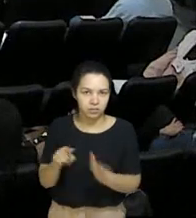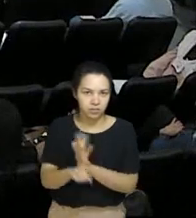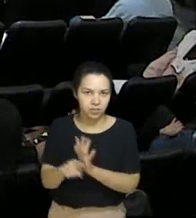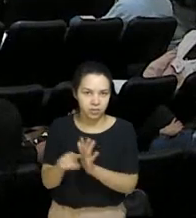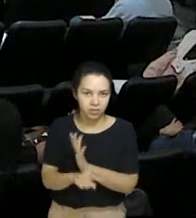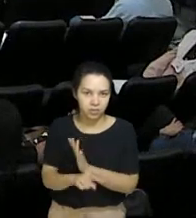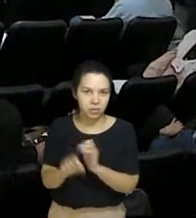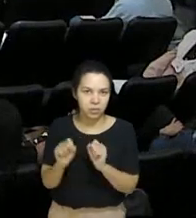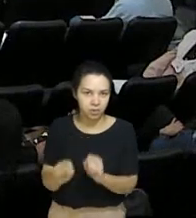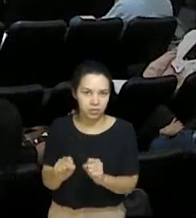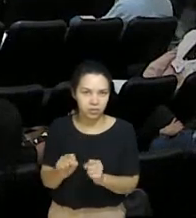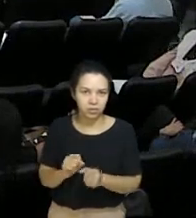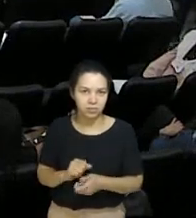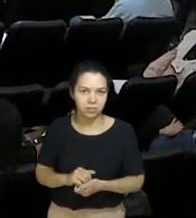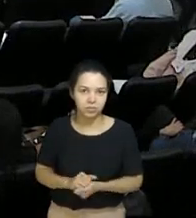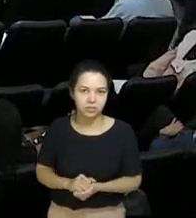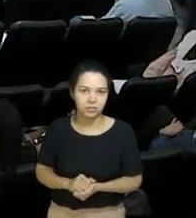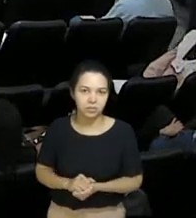mais fácil.